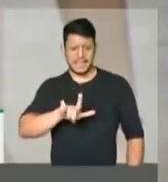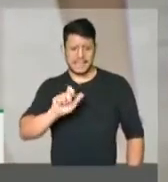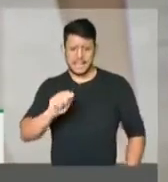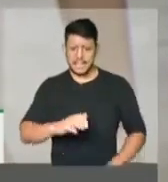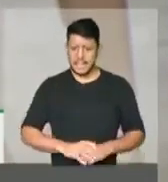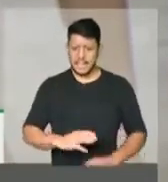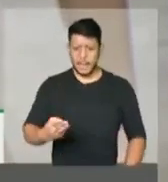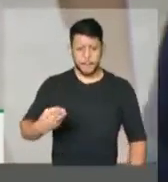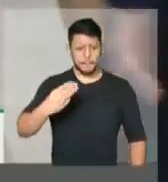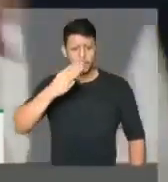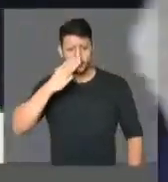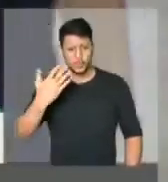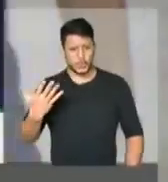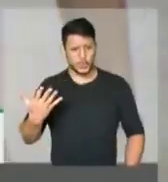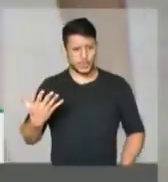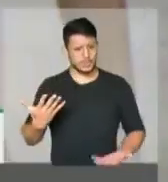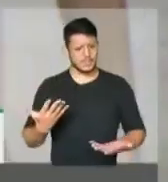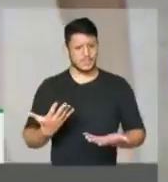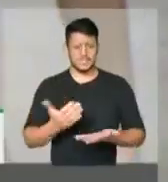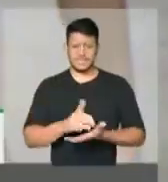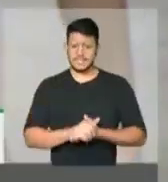prostituta.